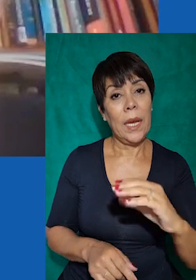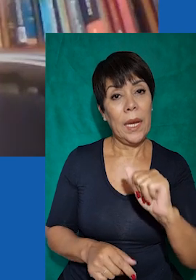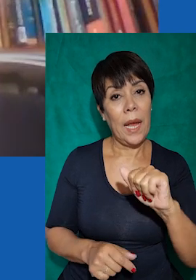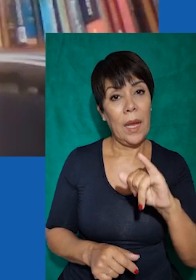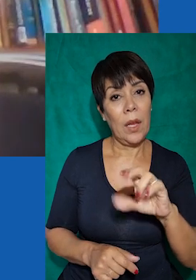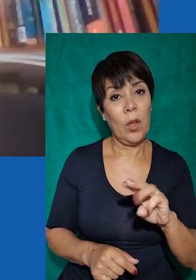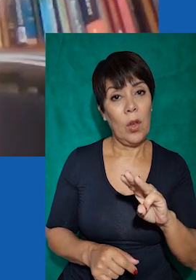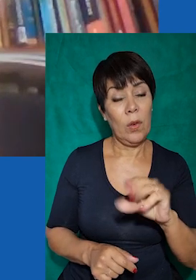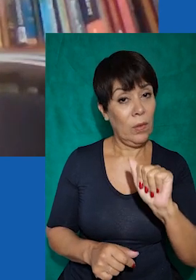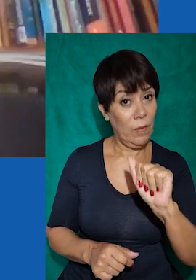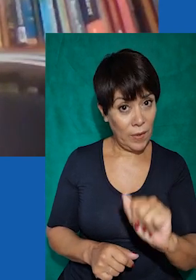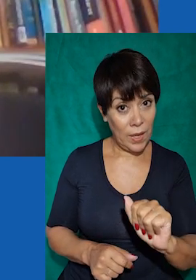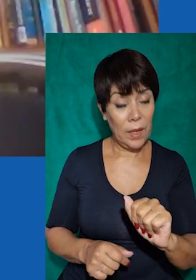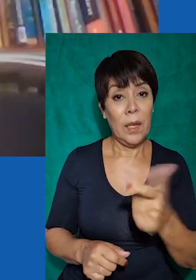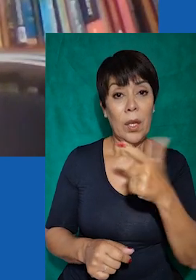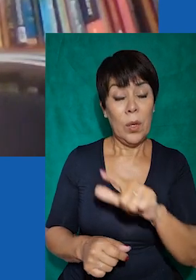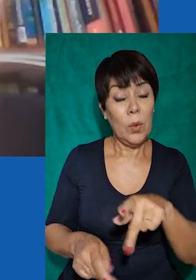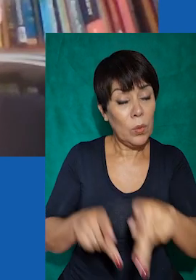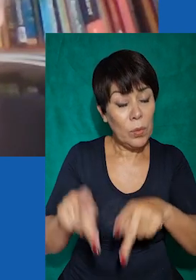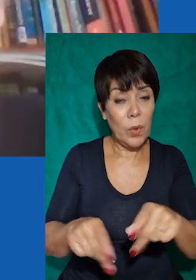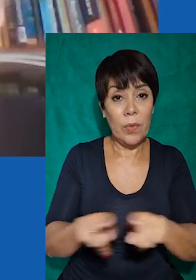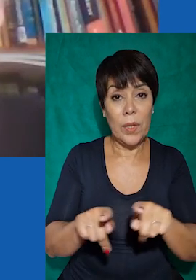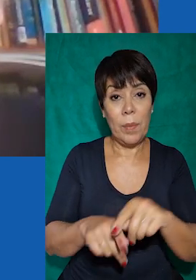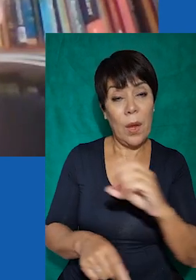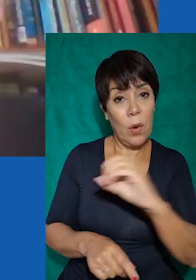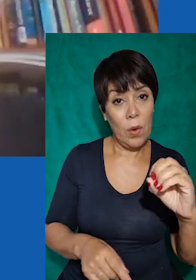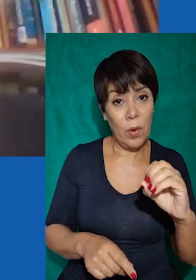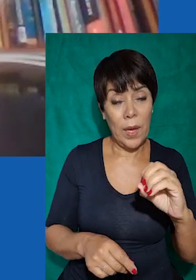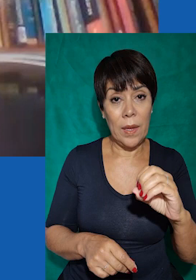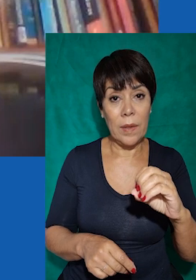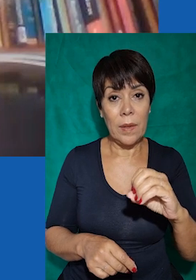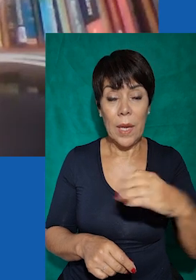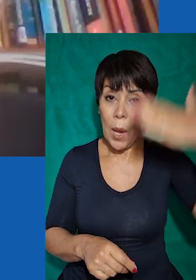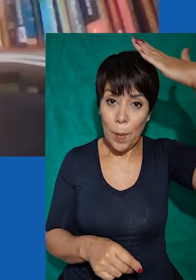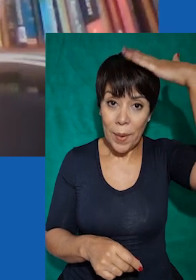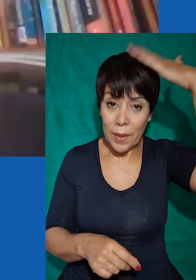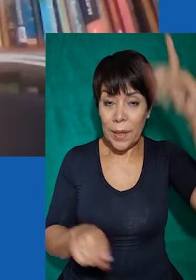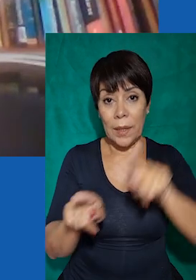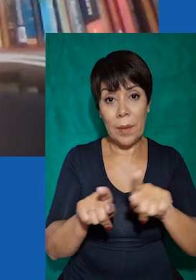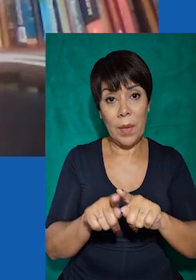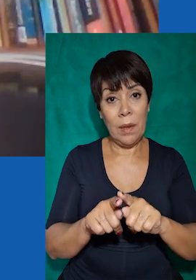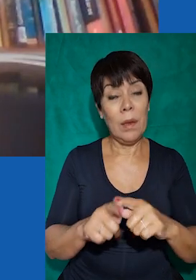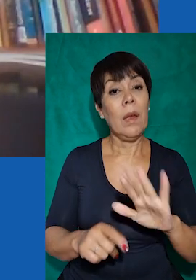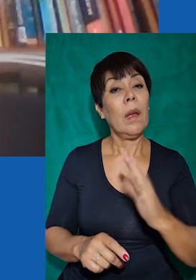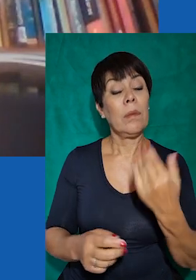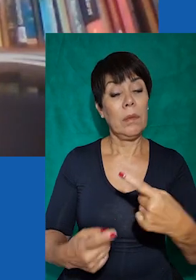Nyandeva, aí e no oeste do Paraná também, né? São conflitos